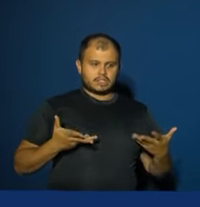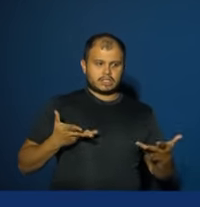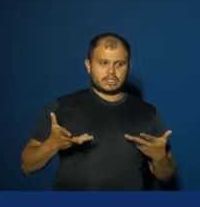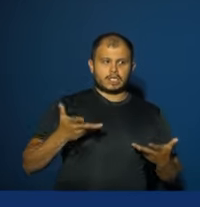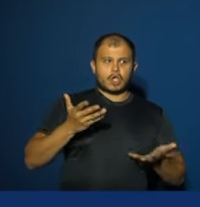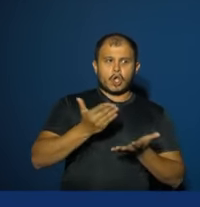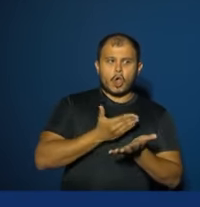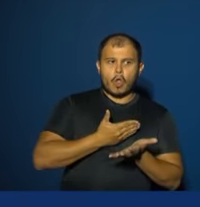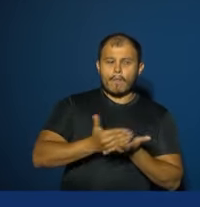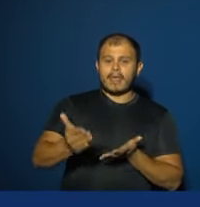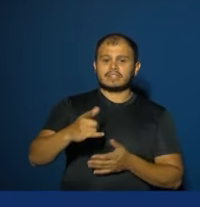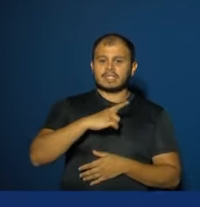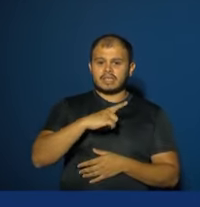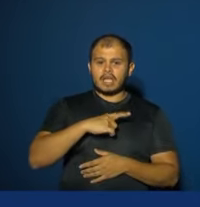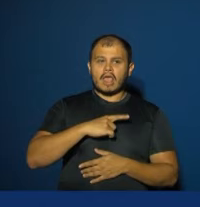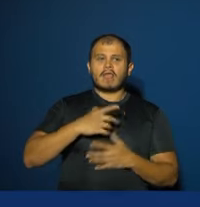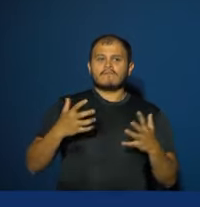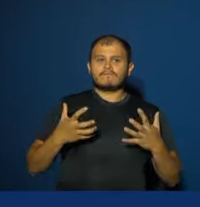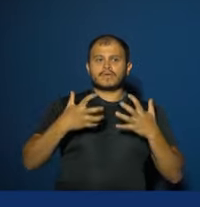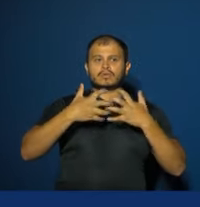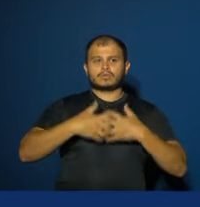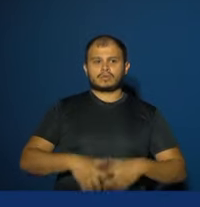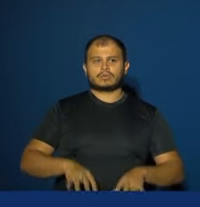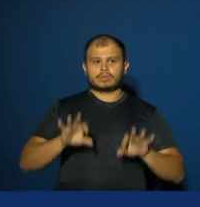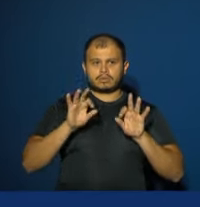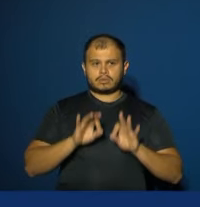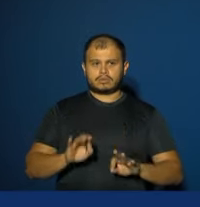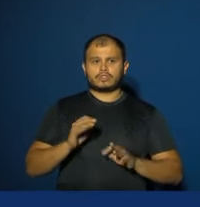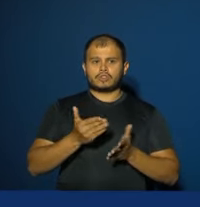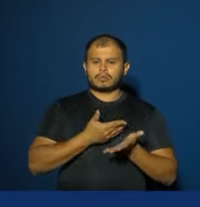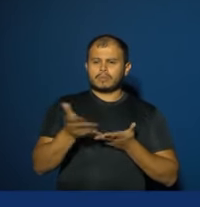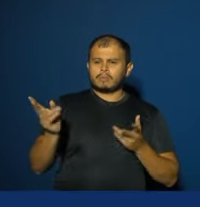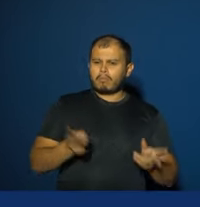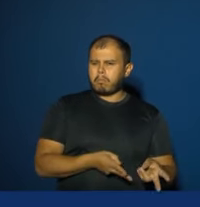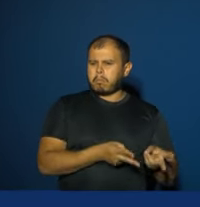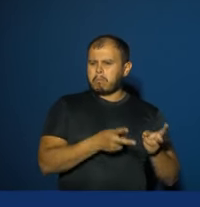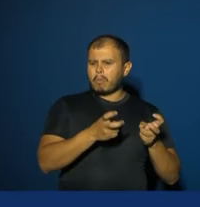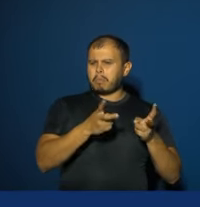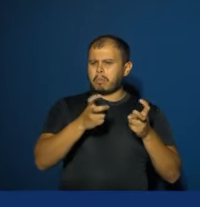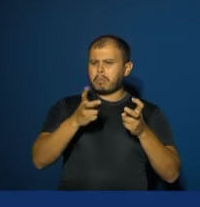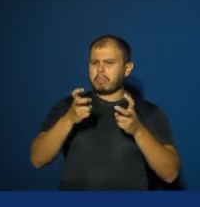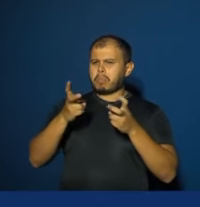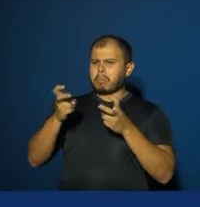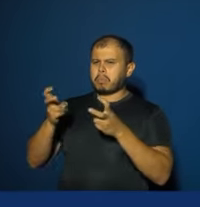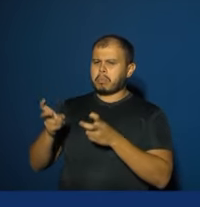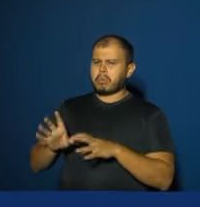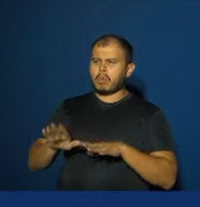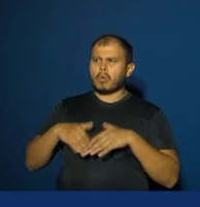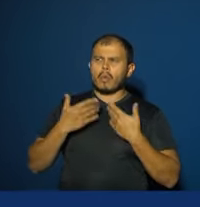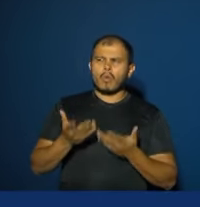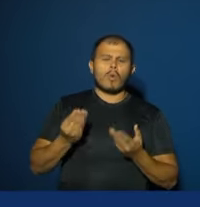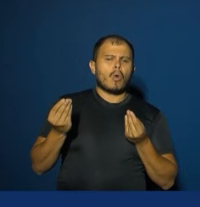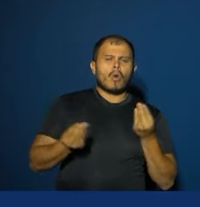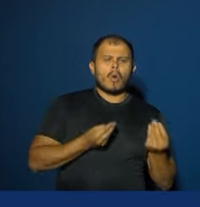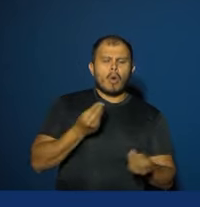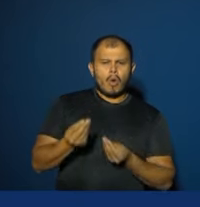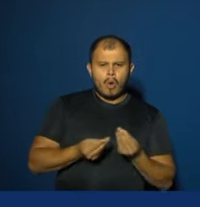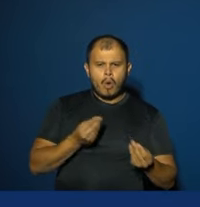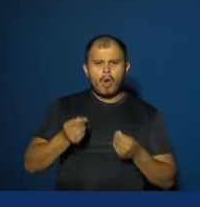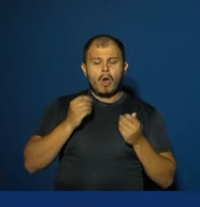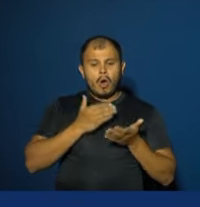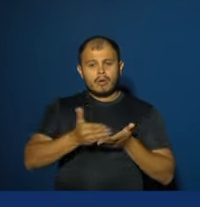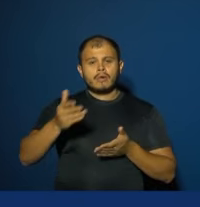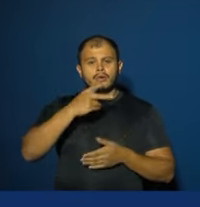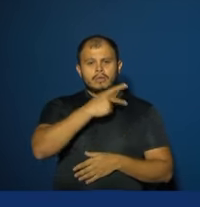circuito a funcionar então assim a gente começou a verificar qual seria né Essa lógica eh começamos com uma